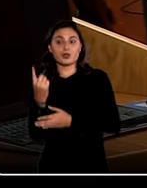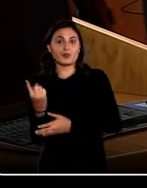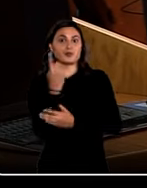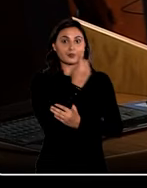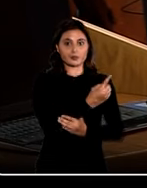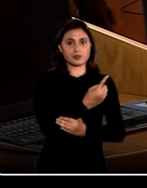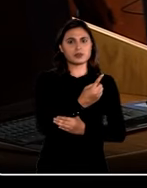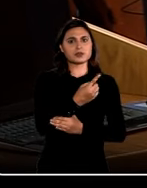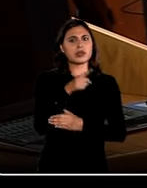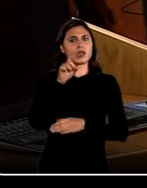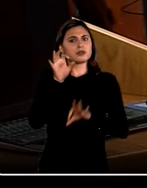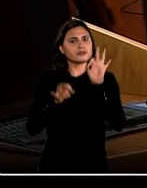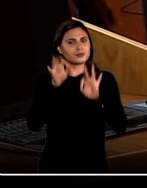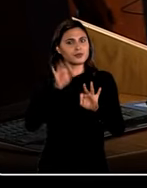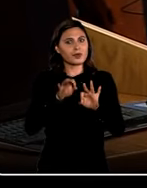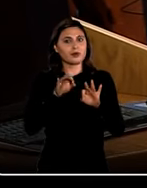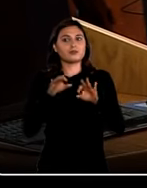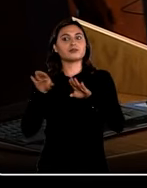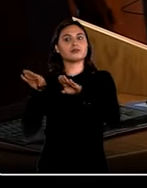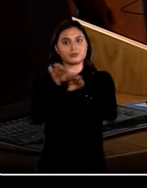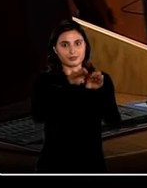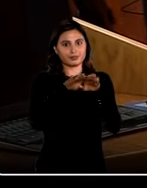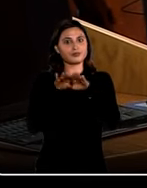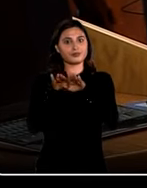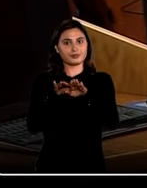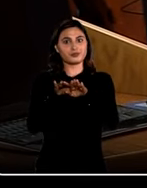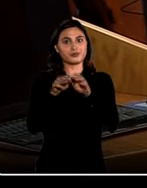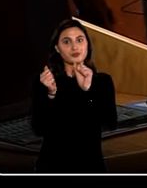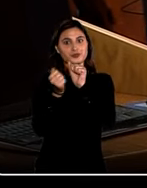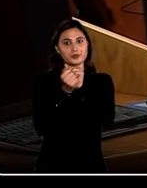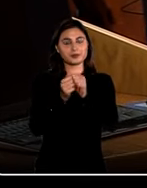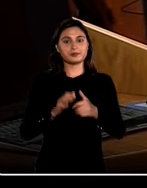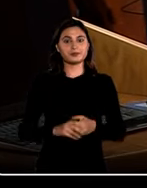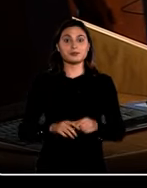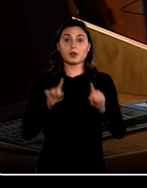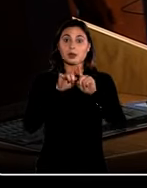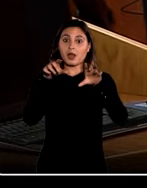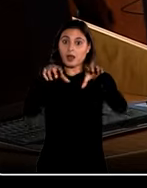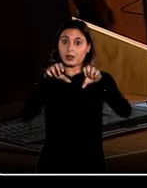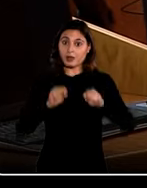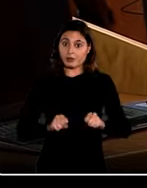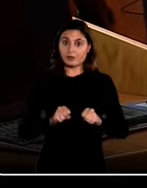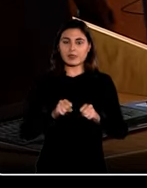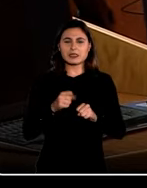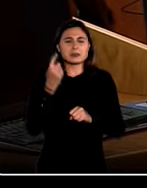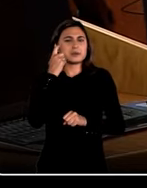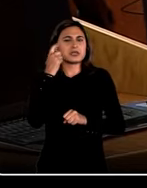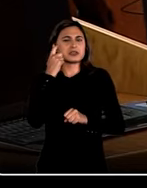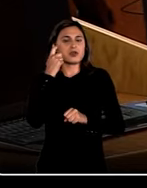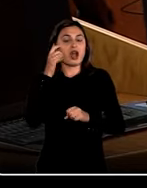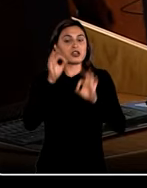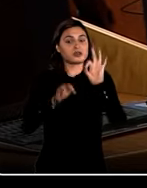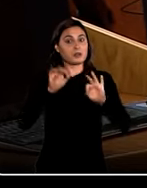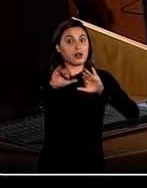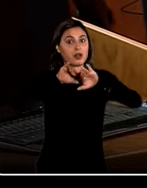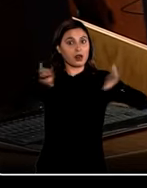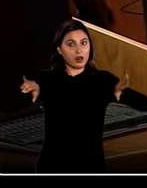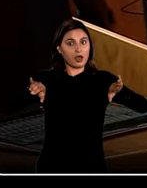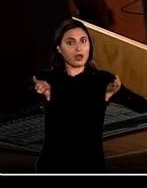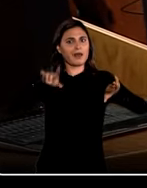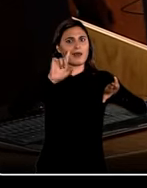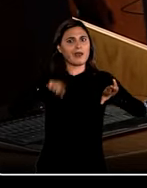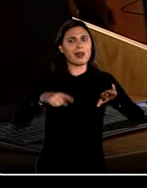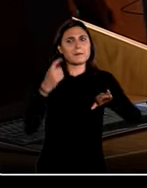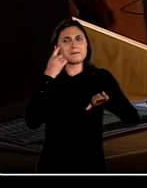Robinho fossem julgados de forma simultânea para defesa o julgamento separado poderia acarretar